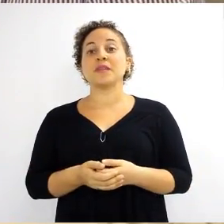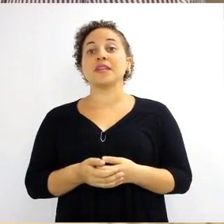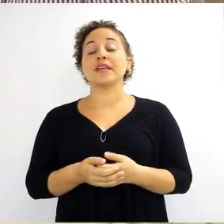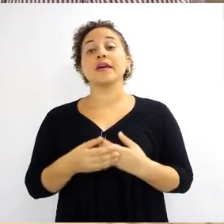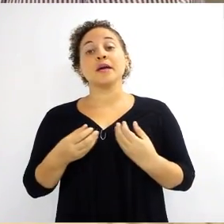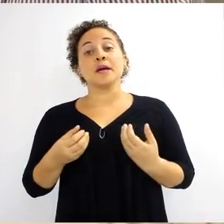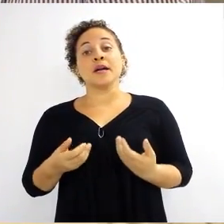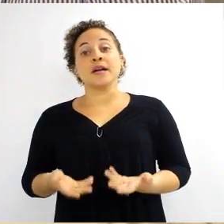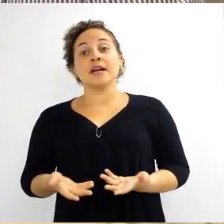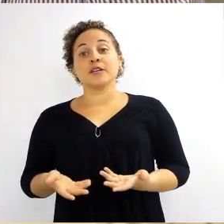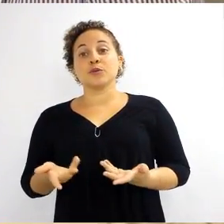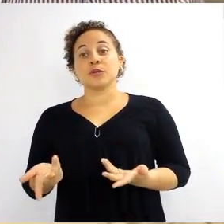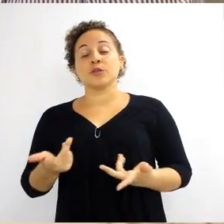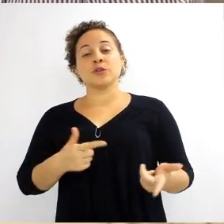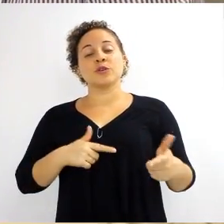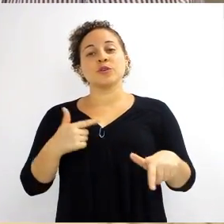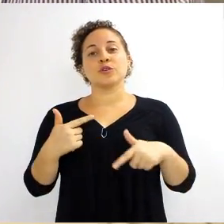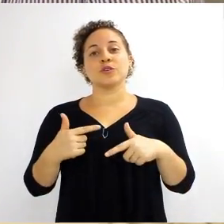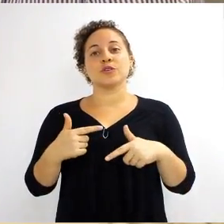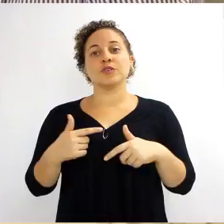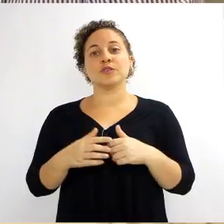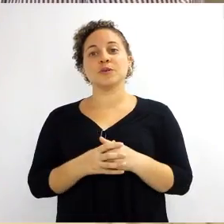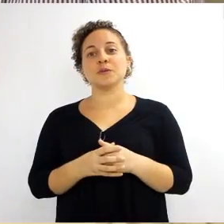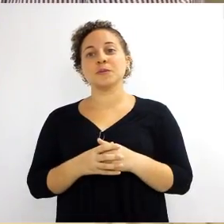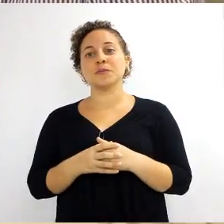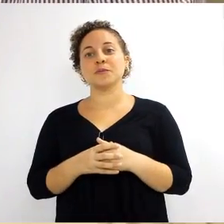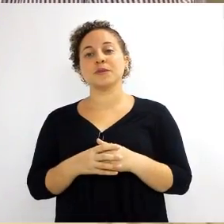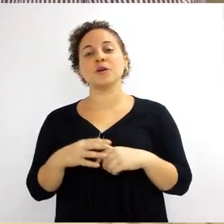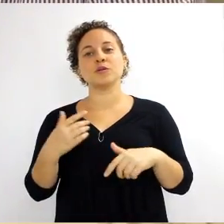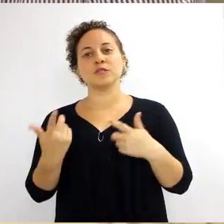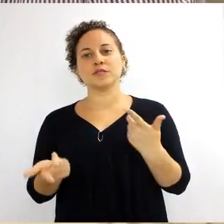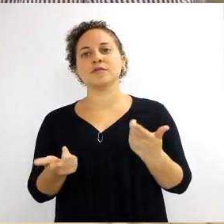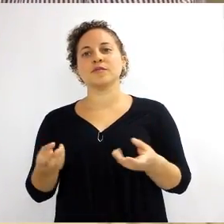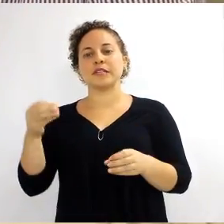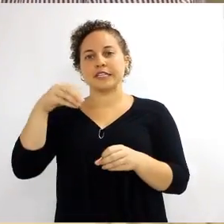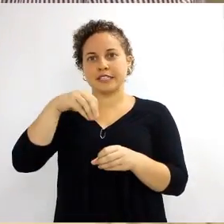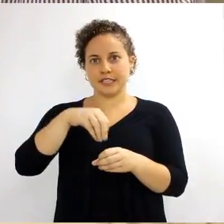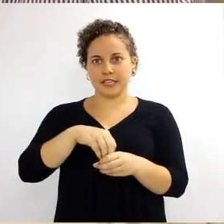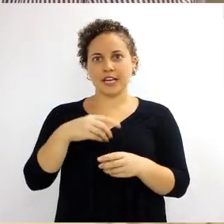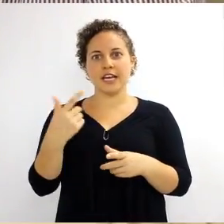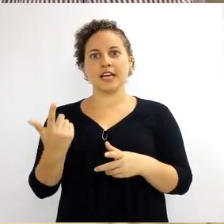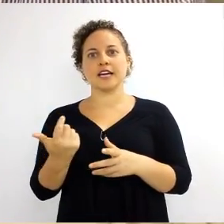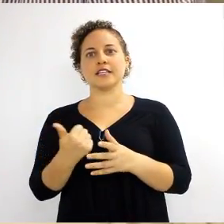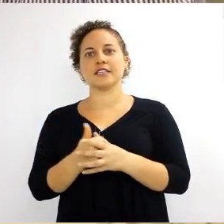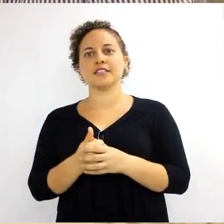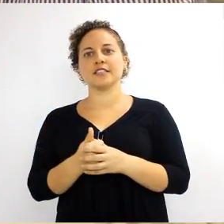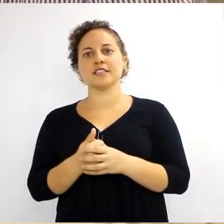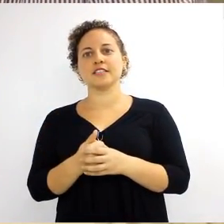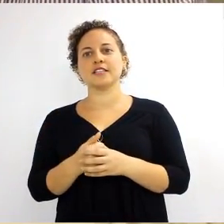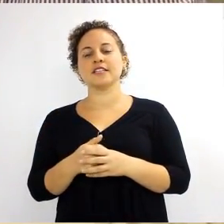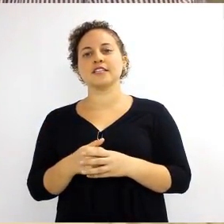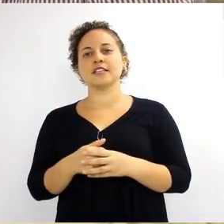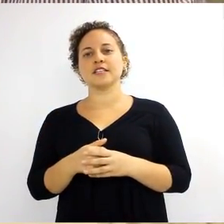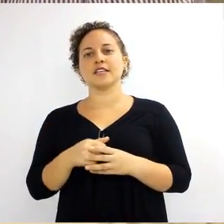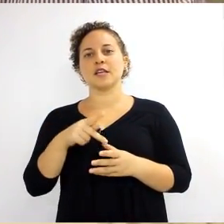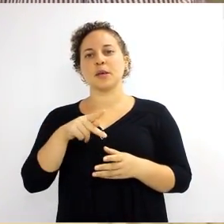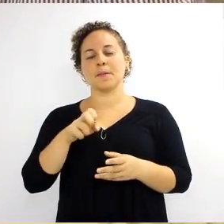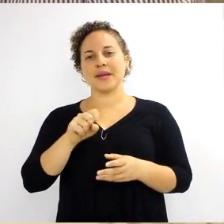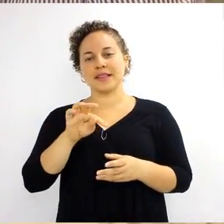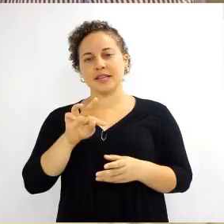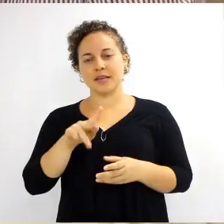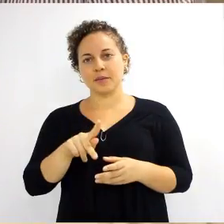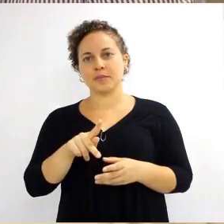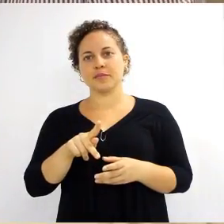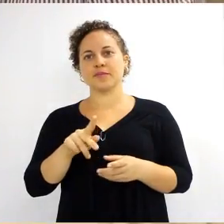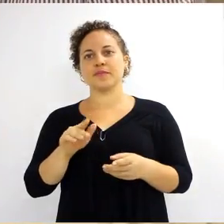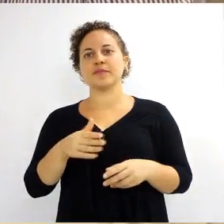Bem, o nosso serviço, a comissão interna, professor de assistência, você fala? CPATP. A gente pode falar